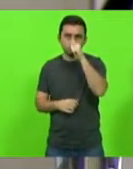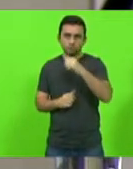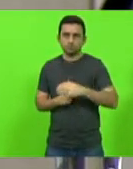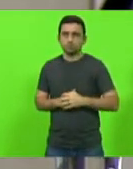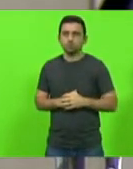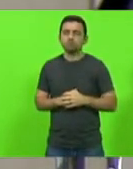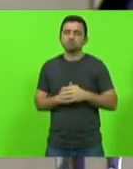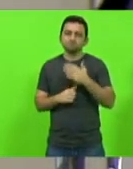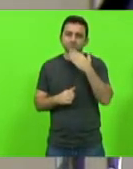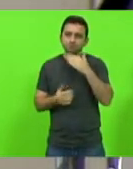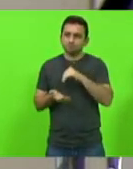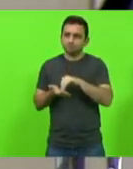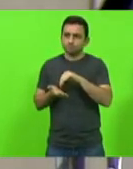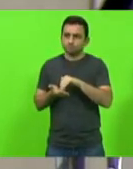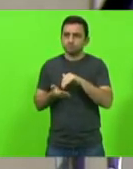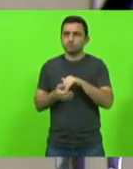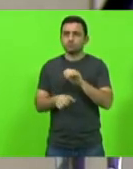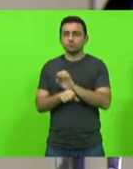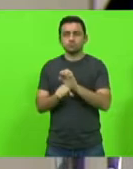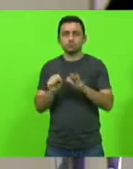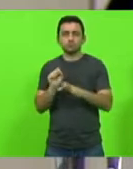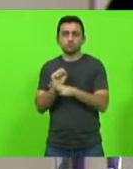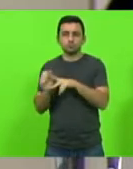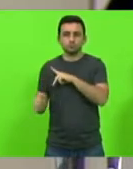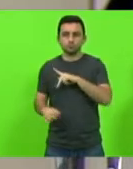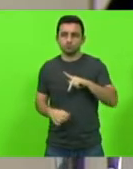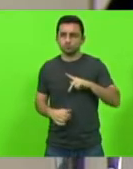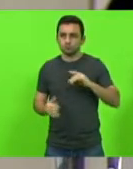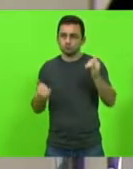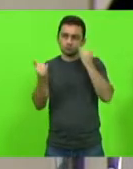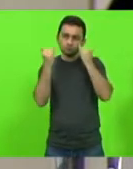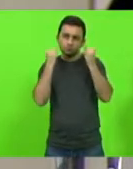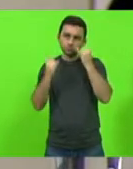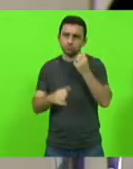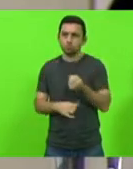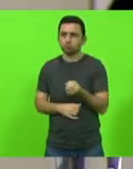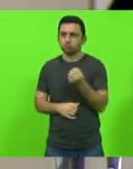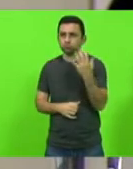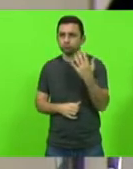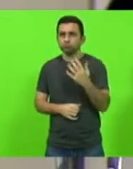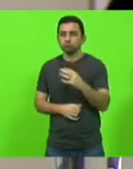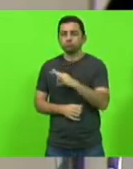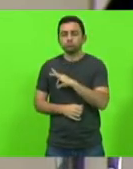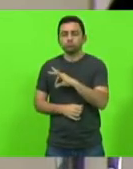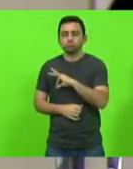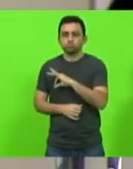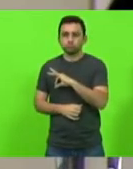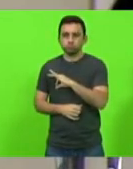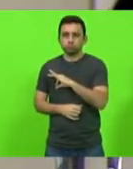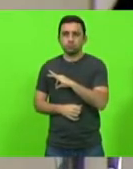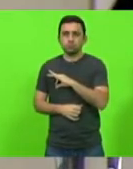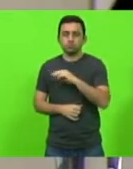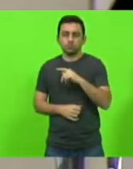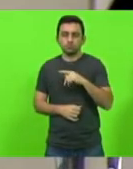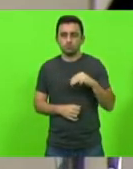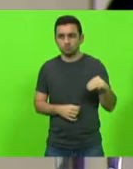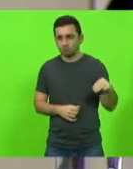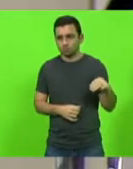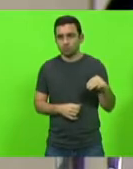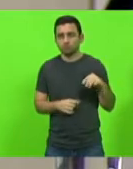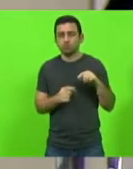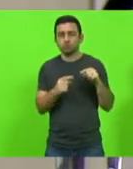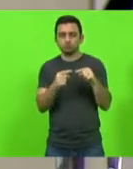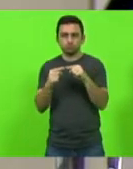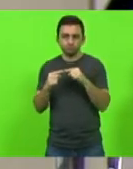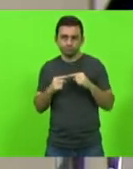solicitando ao secretário de estado da segurança pública informações acerca do número de policiais militares por número de habitantes atuando em cada município